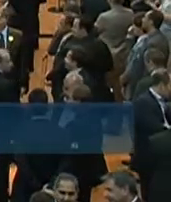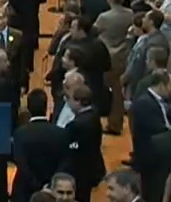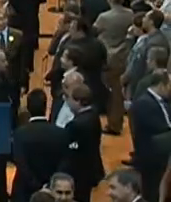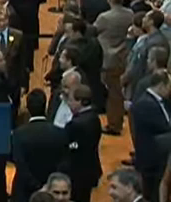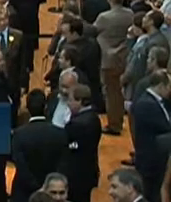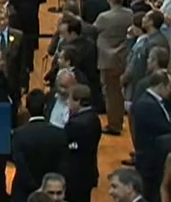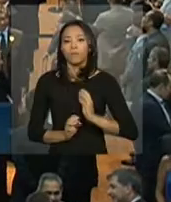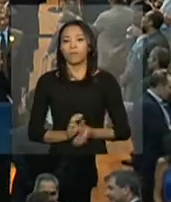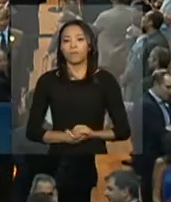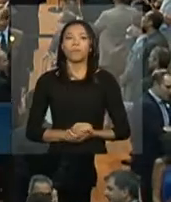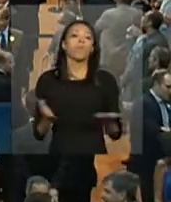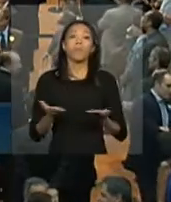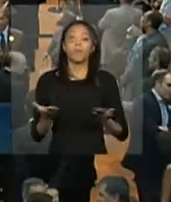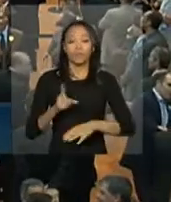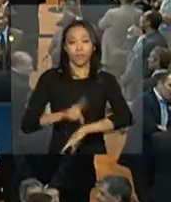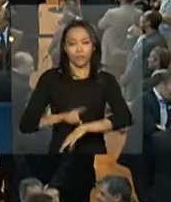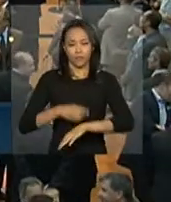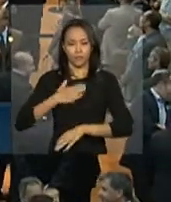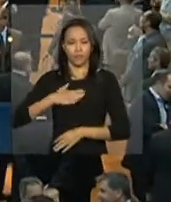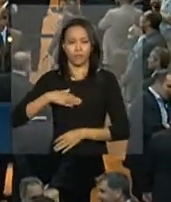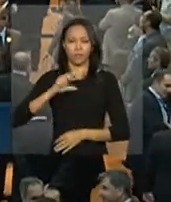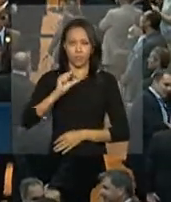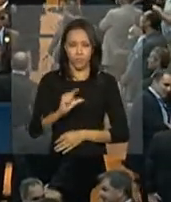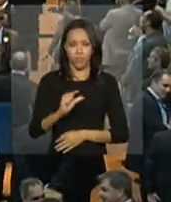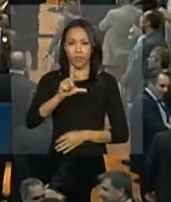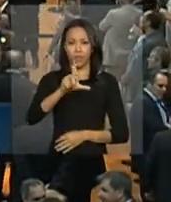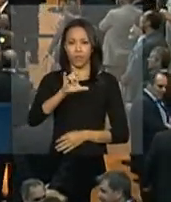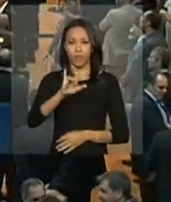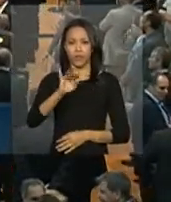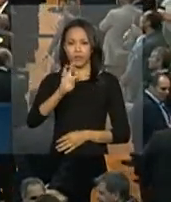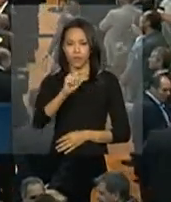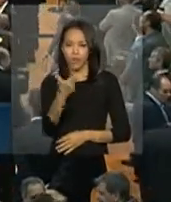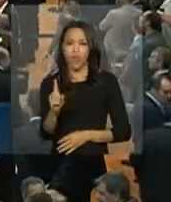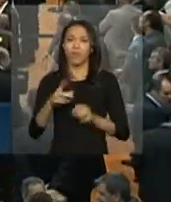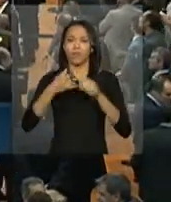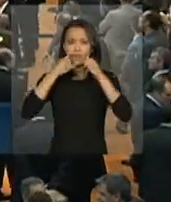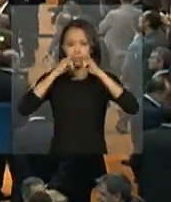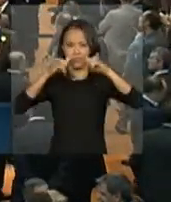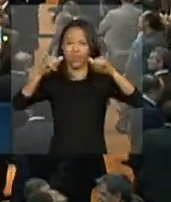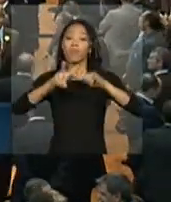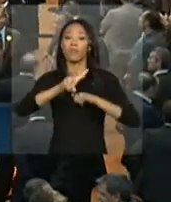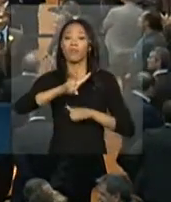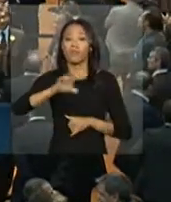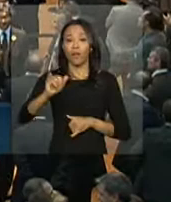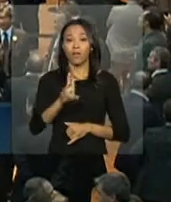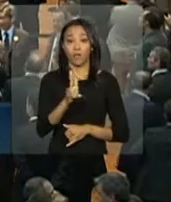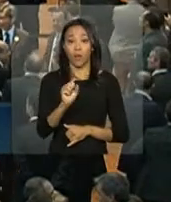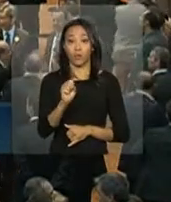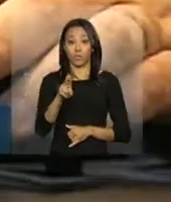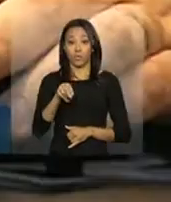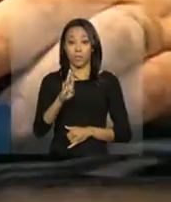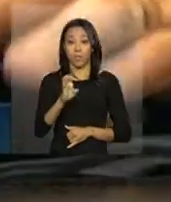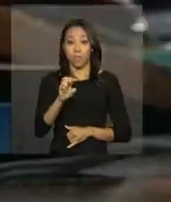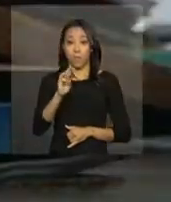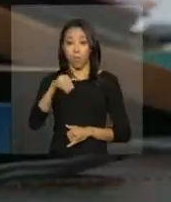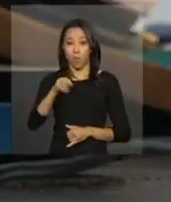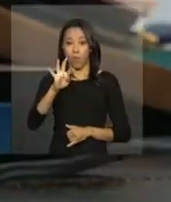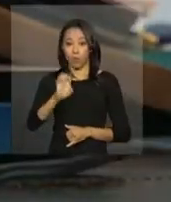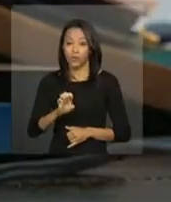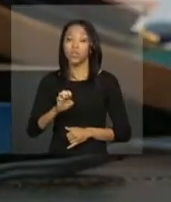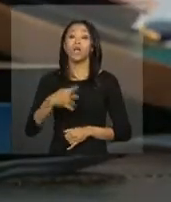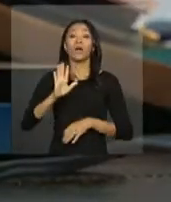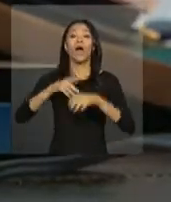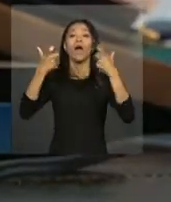começa em instantes o leilão da linha de transmissão que vai ligar a hidrelétrica de Belo Monte no Pará aos